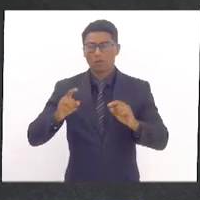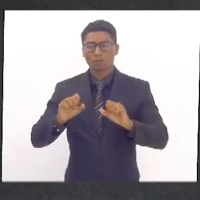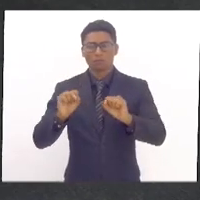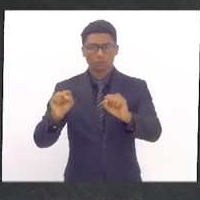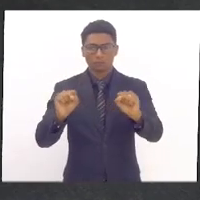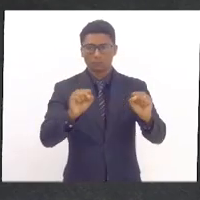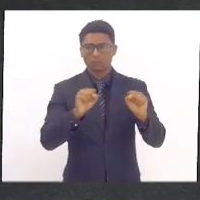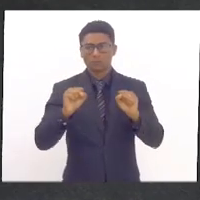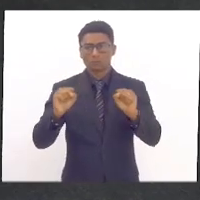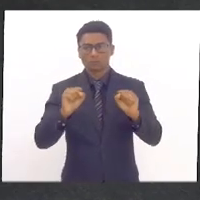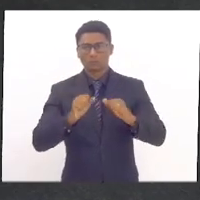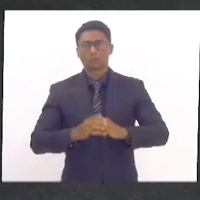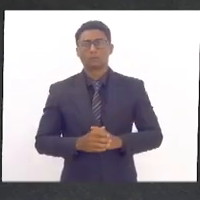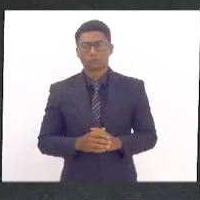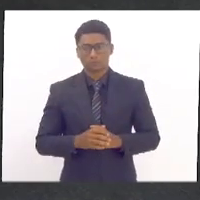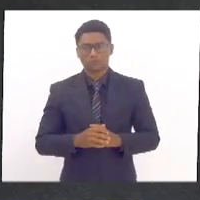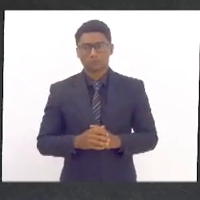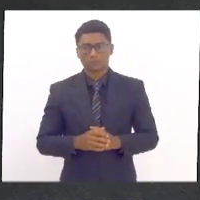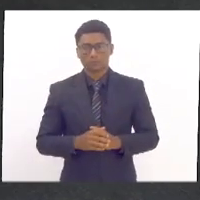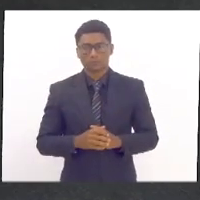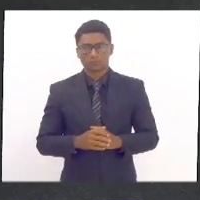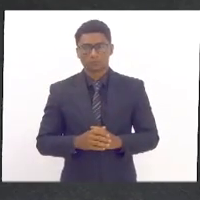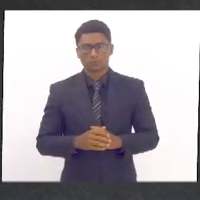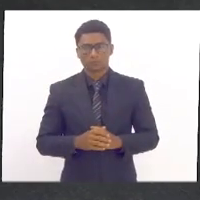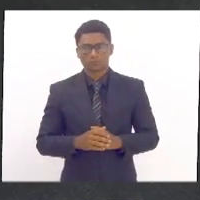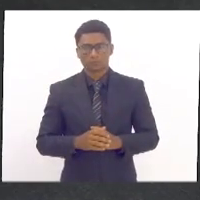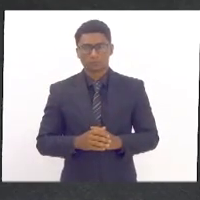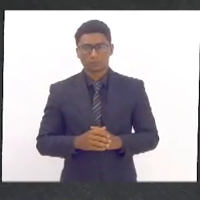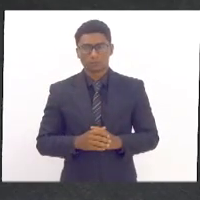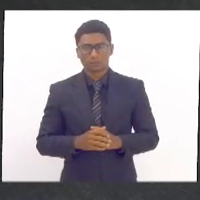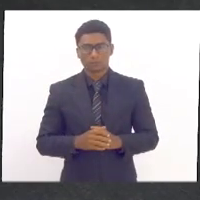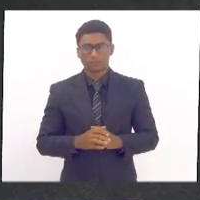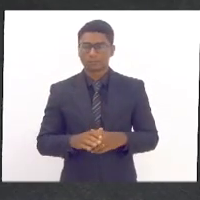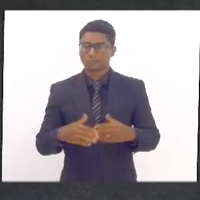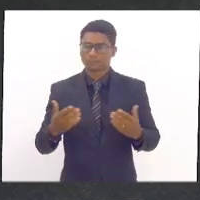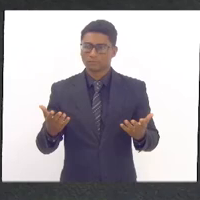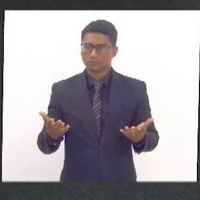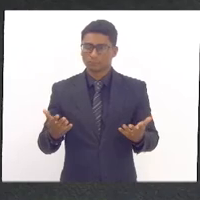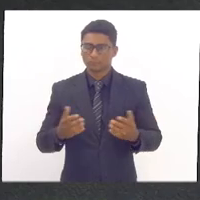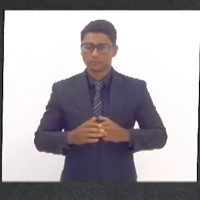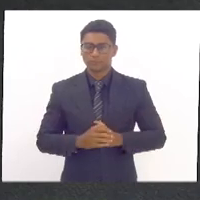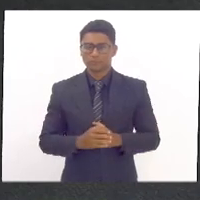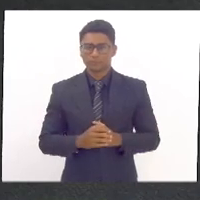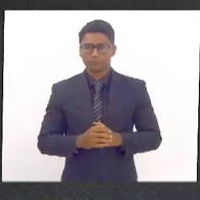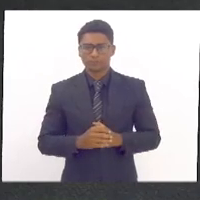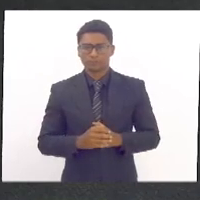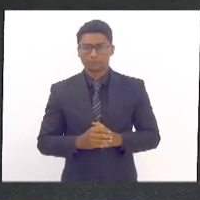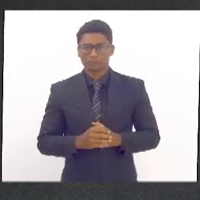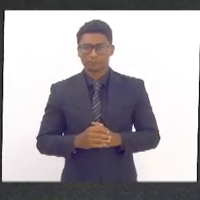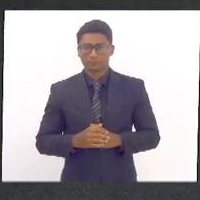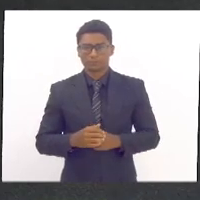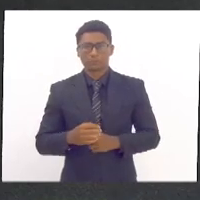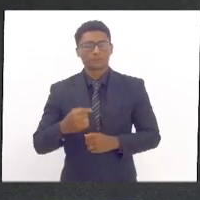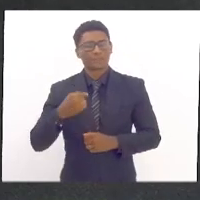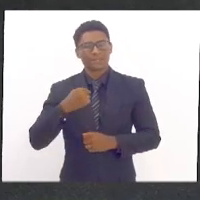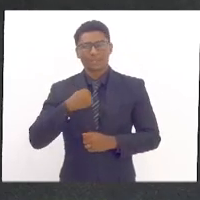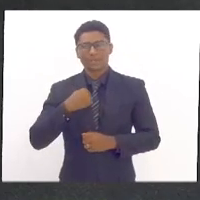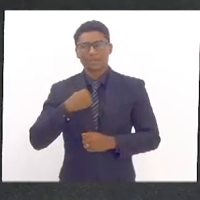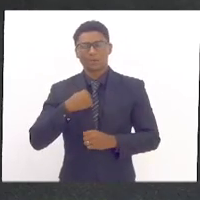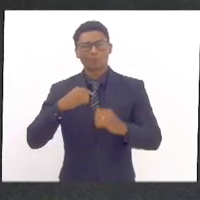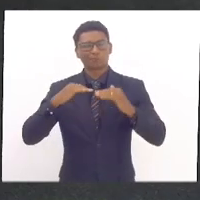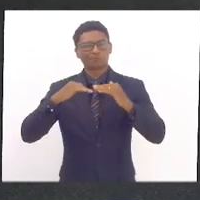contestar a lei no Tribunal de Justiça e não no Supremo. Então, senhor presidente, eu tenho